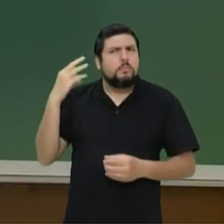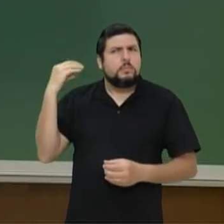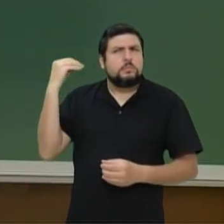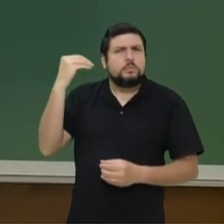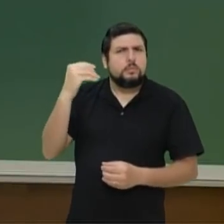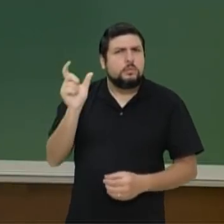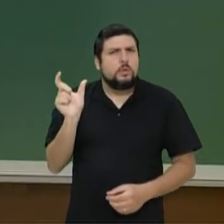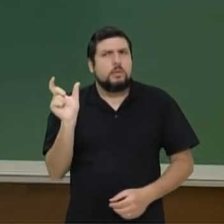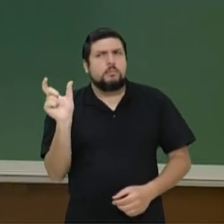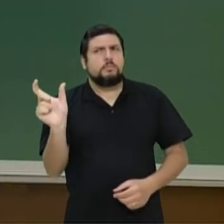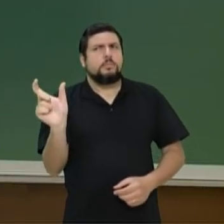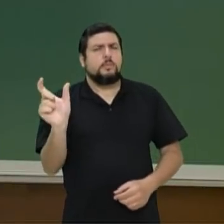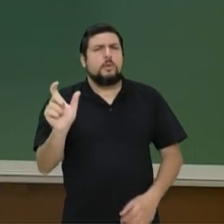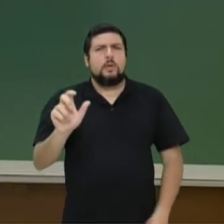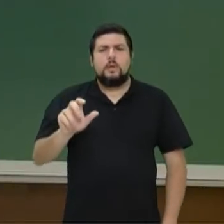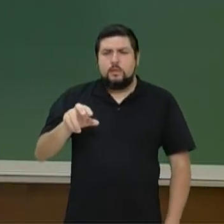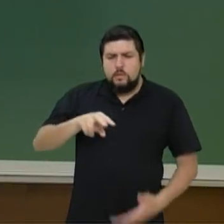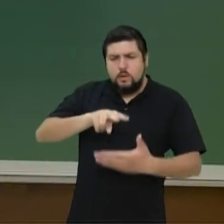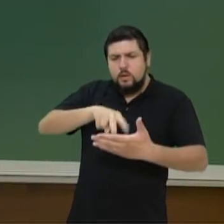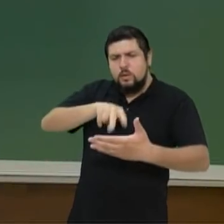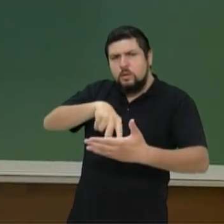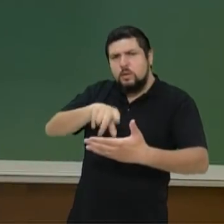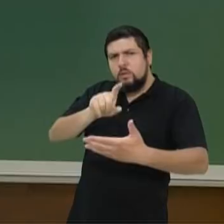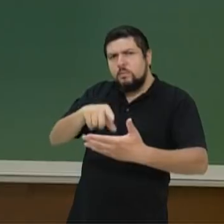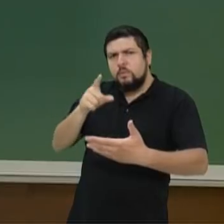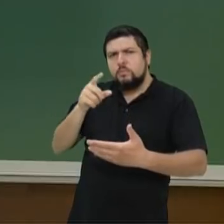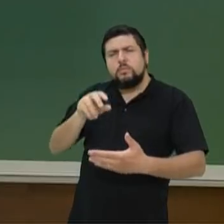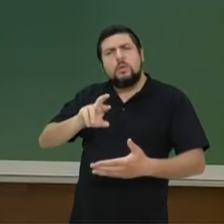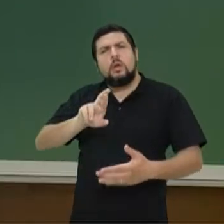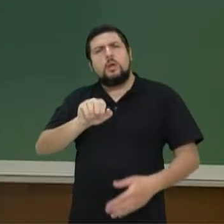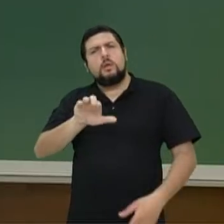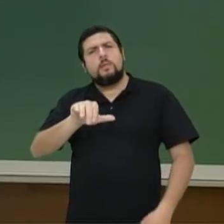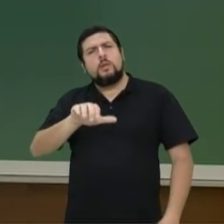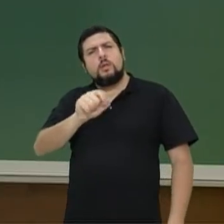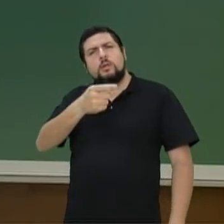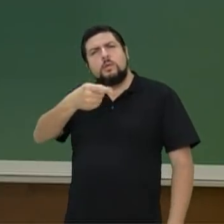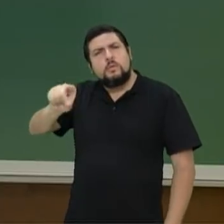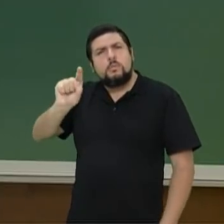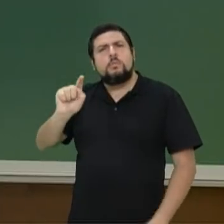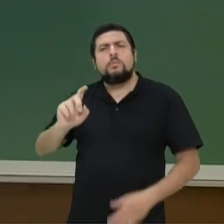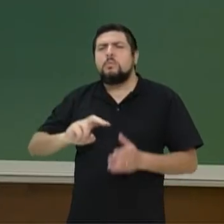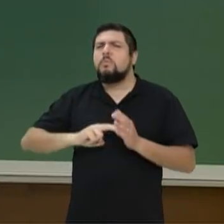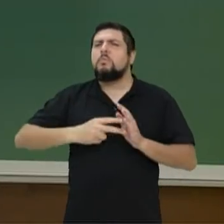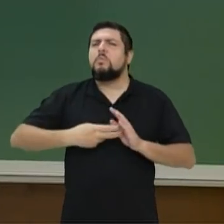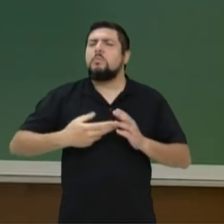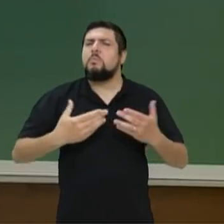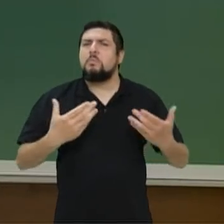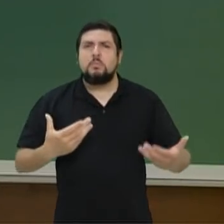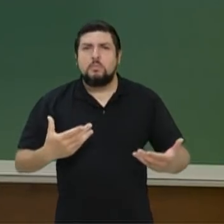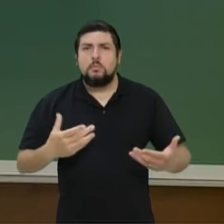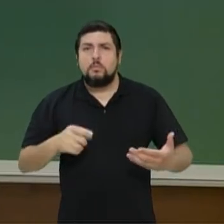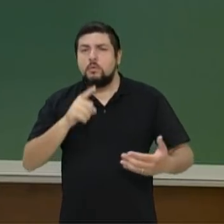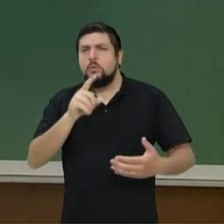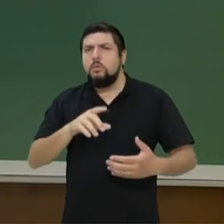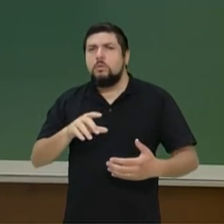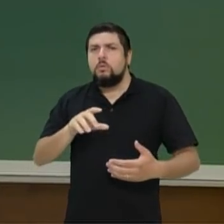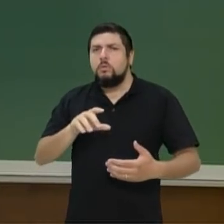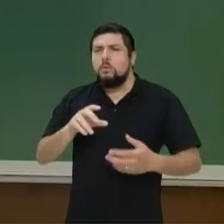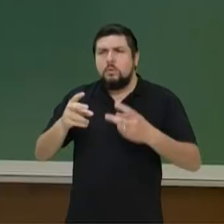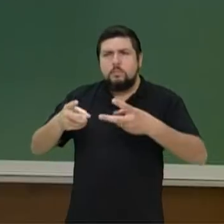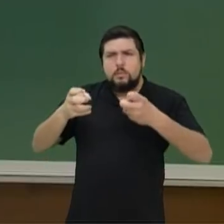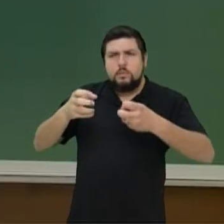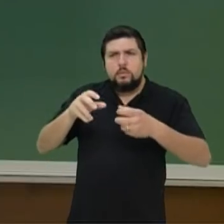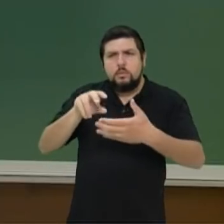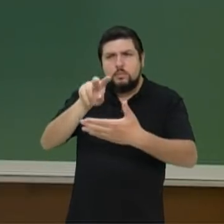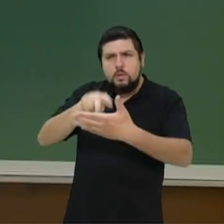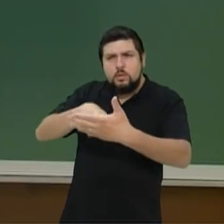já identificou realmente o que queria dizer naquele contexto, onde você escutou alguém falando ou